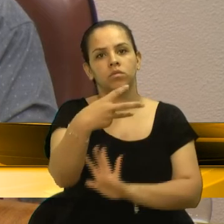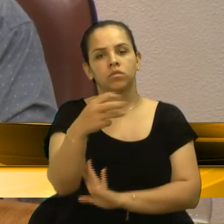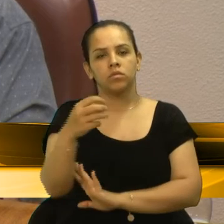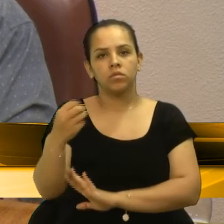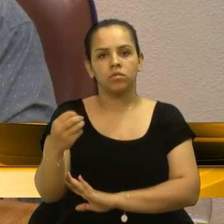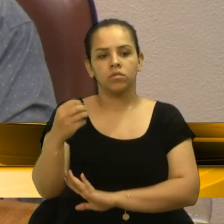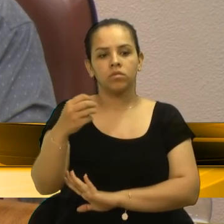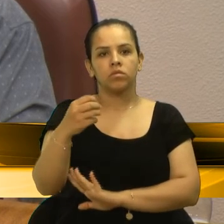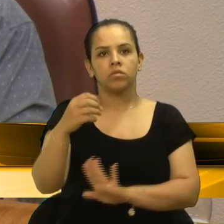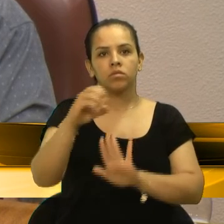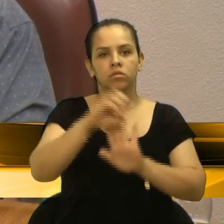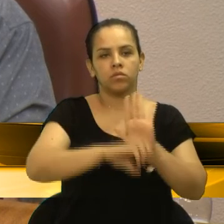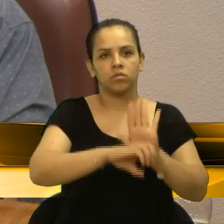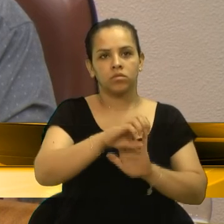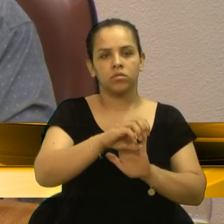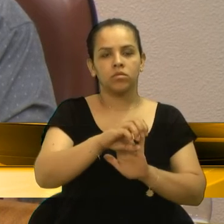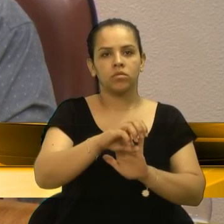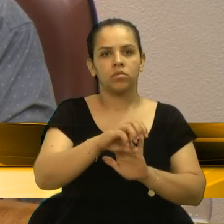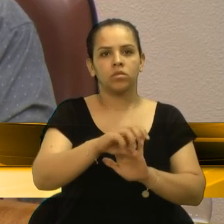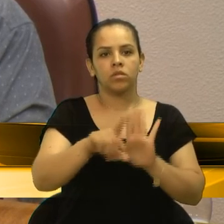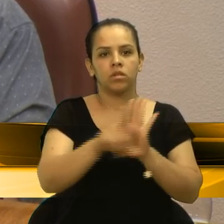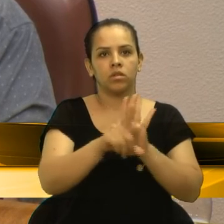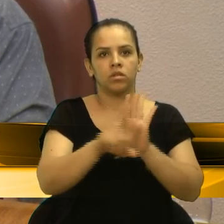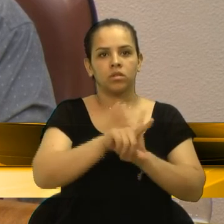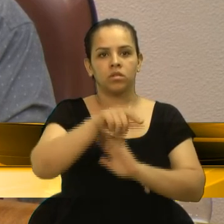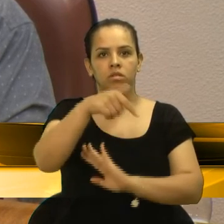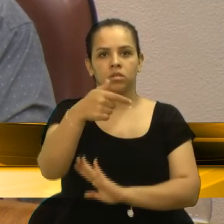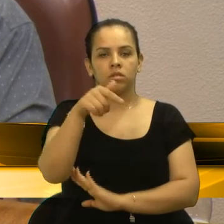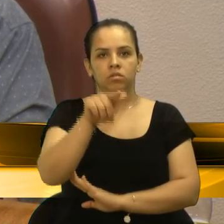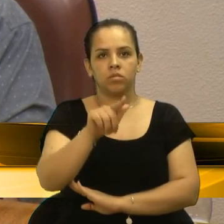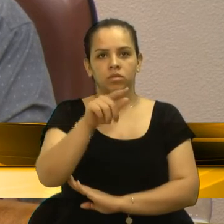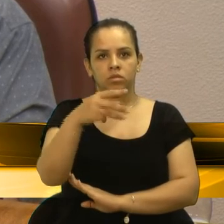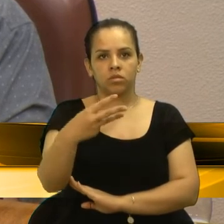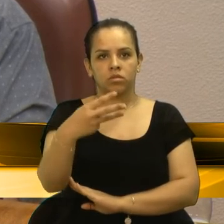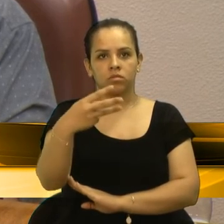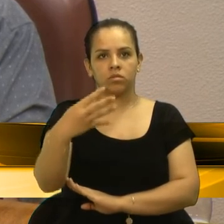Código do Processo Civil, no artigo 12 da Lei número